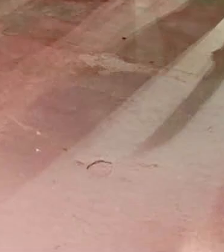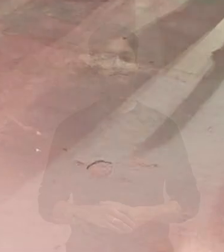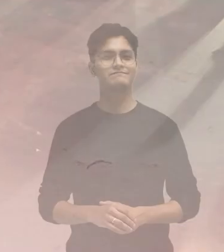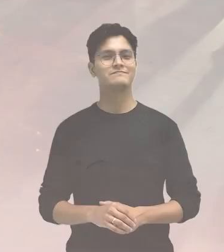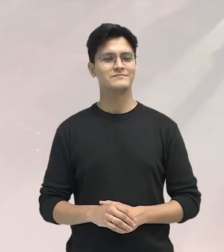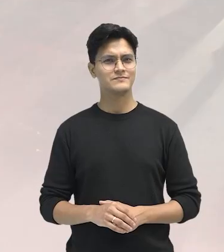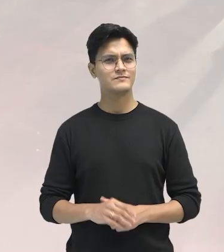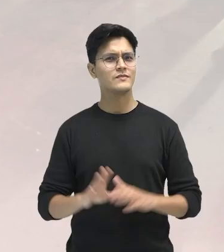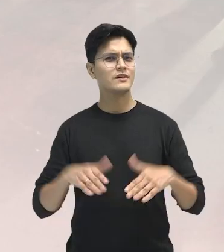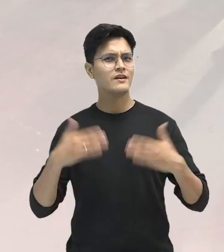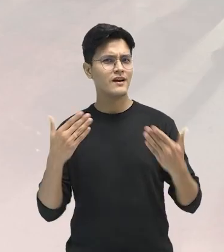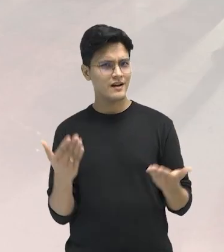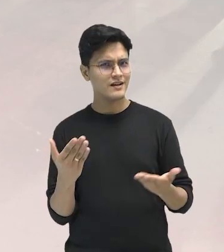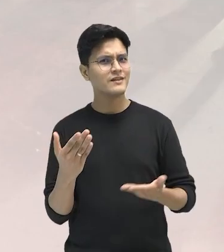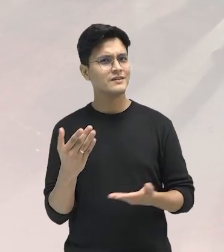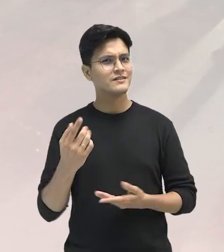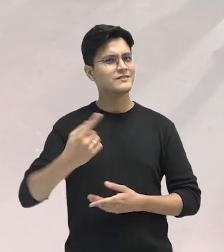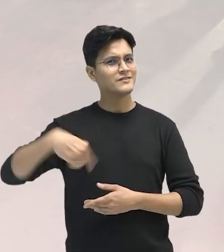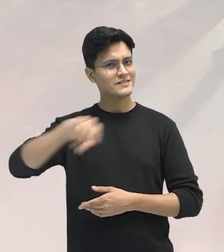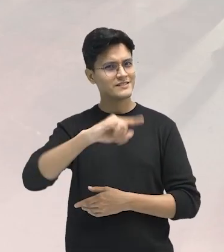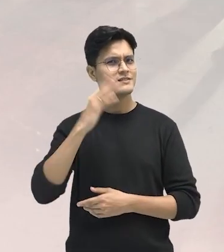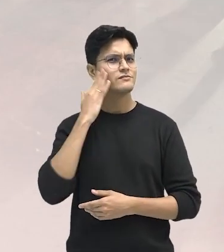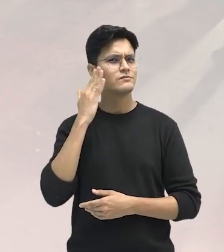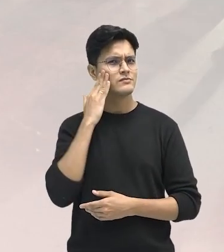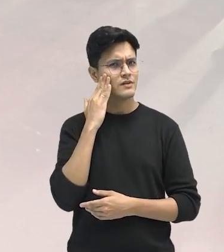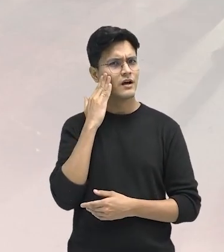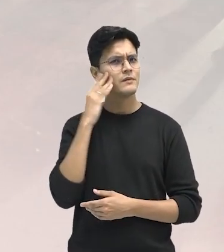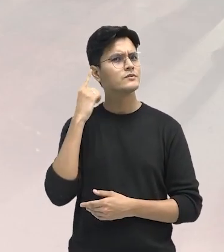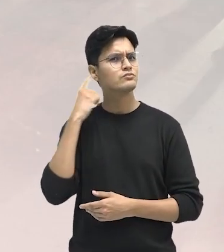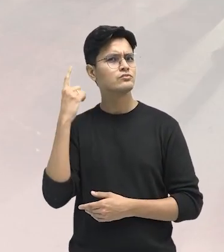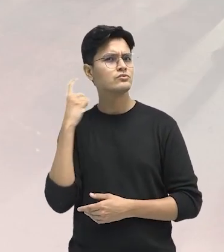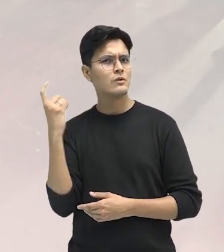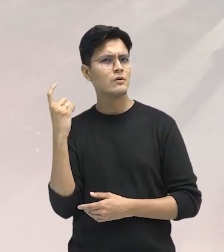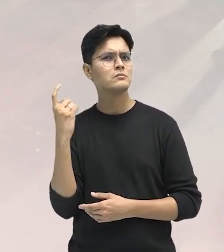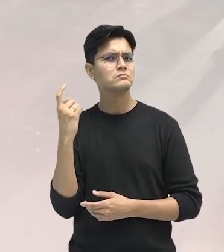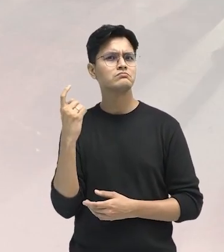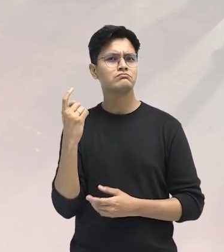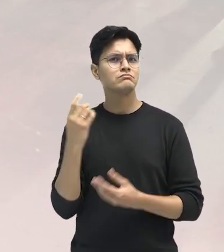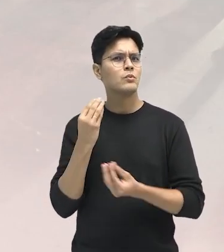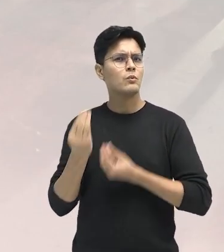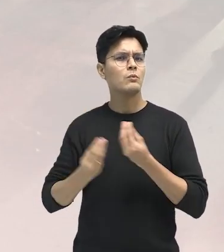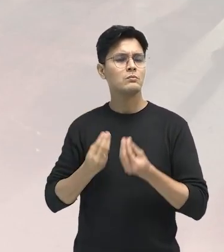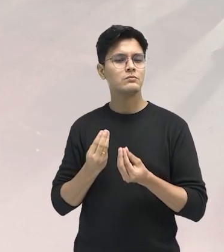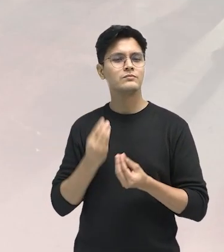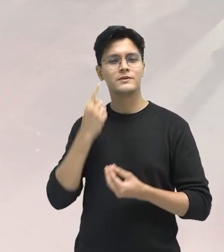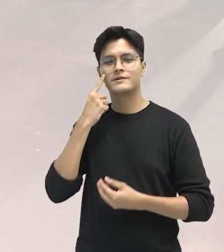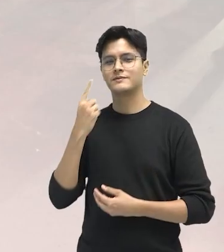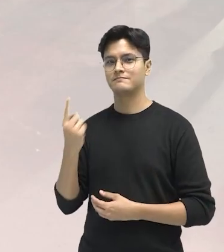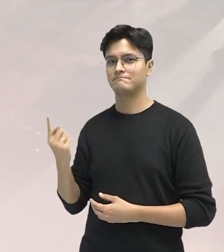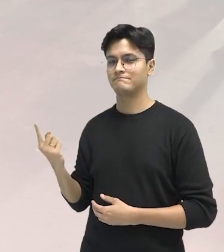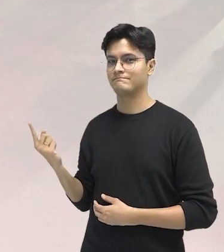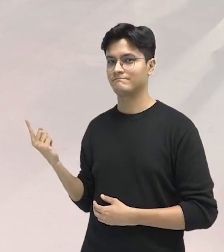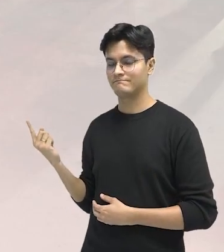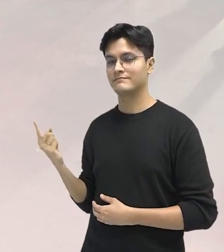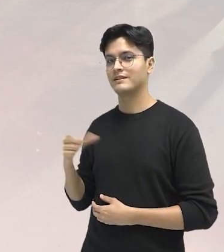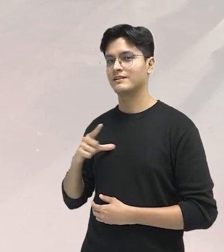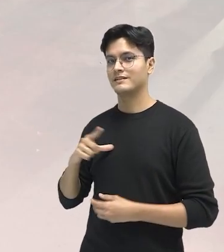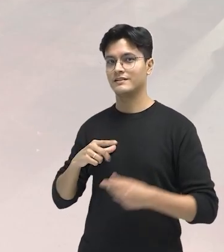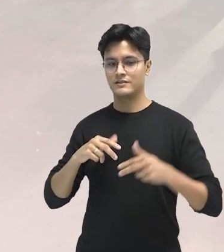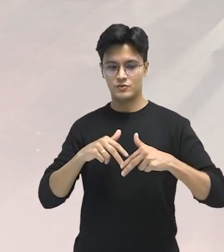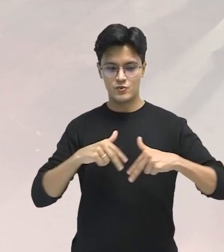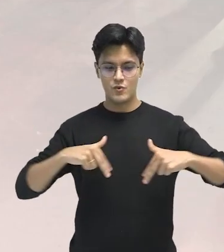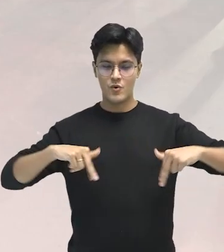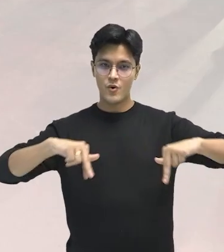Muito bem, e aí, vocês sabem de onde está vindo esse som? Olha ali, ali a nossa roda